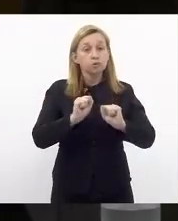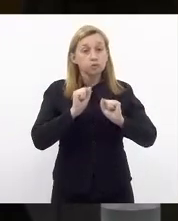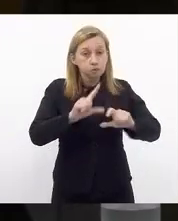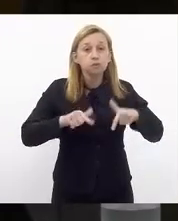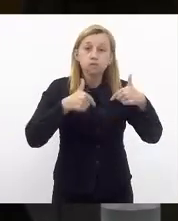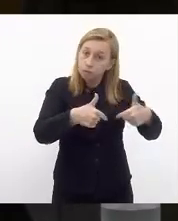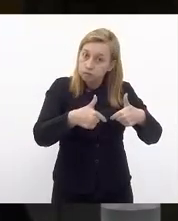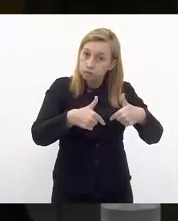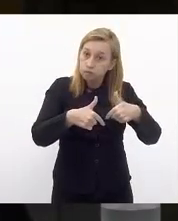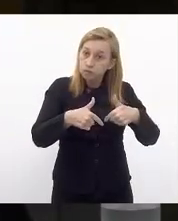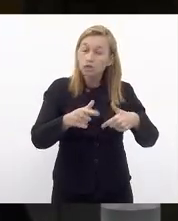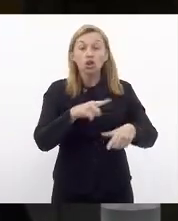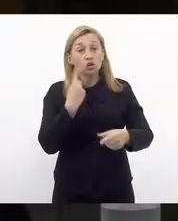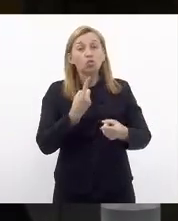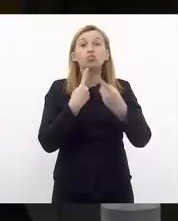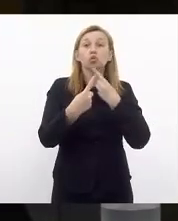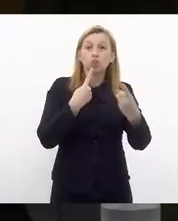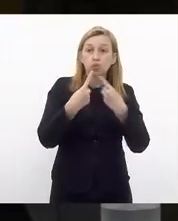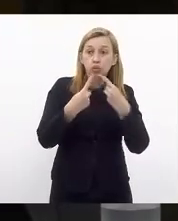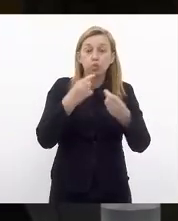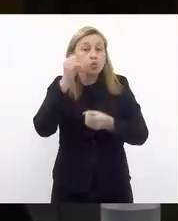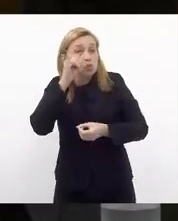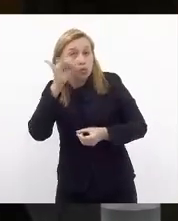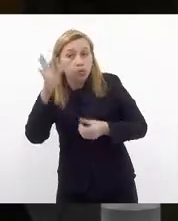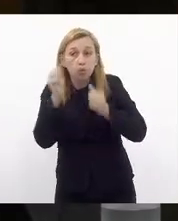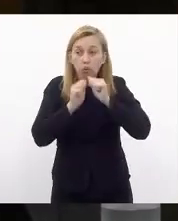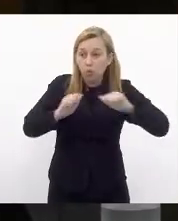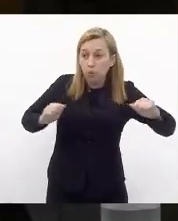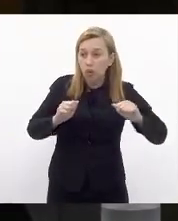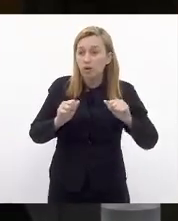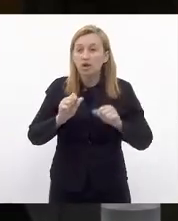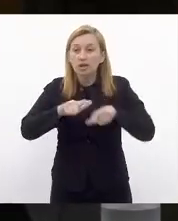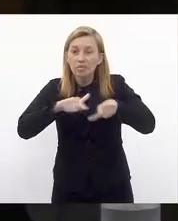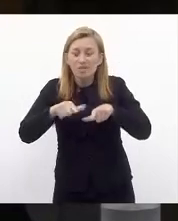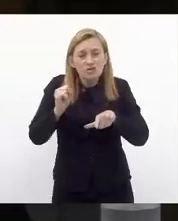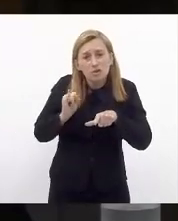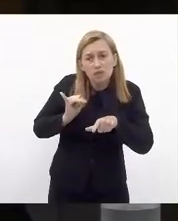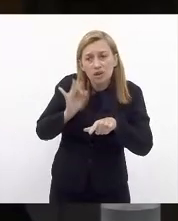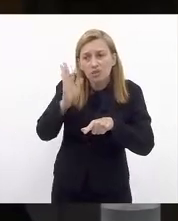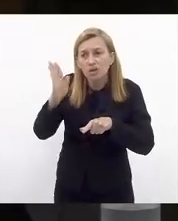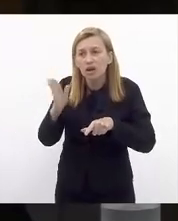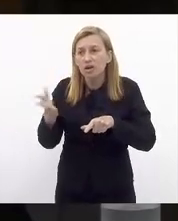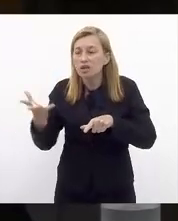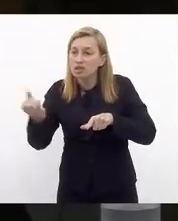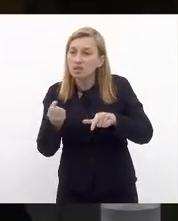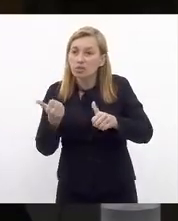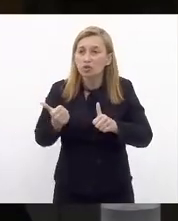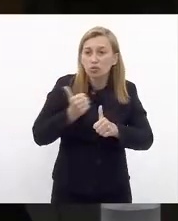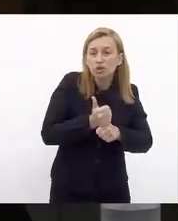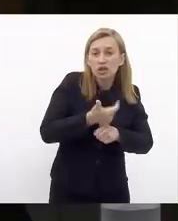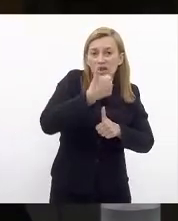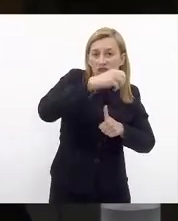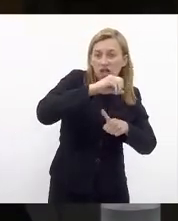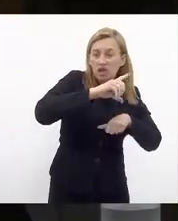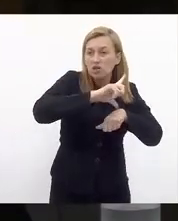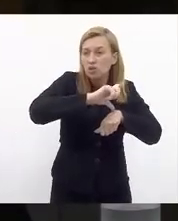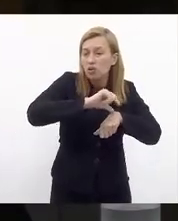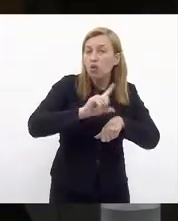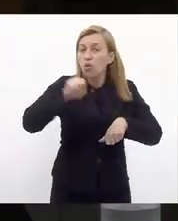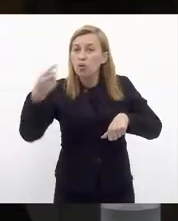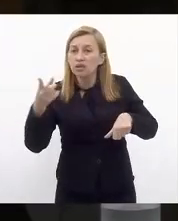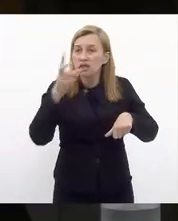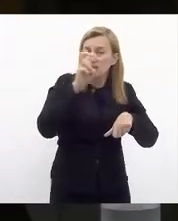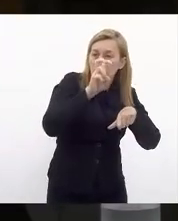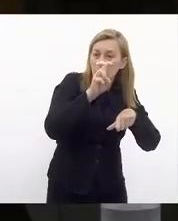podemos atuar e a gente tá discutindo de madrugada as assessorias tô trabalhando de madrugada Recebemos um substitutivo as 10 outras 5 horas da